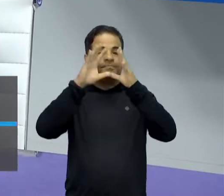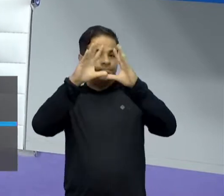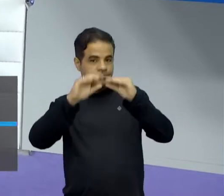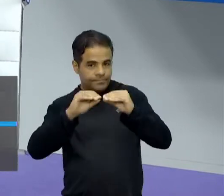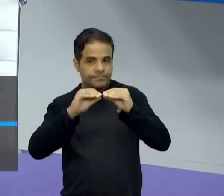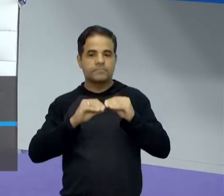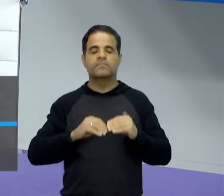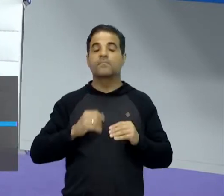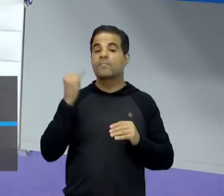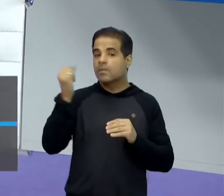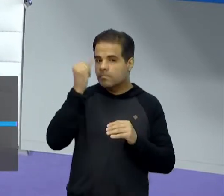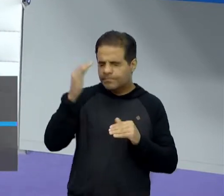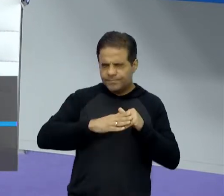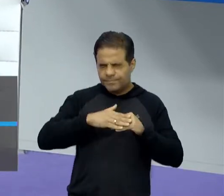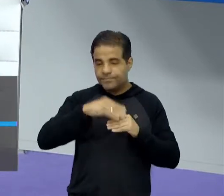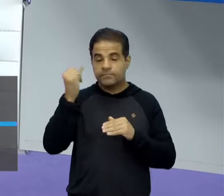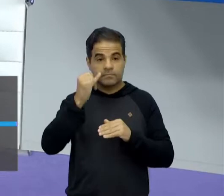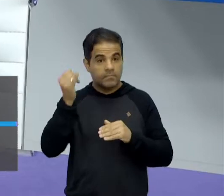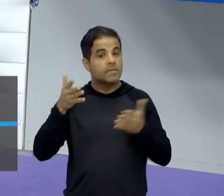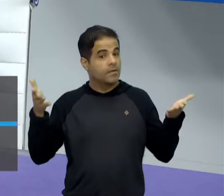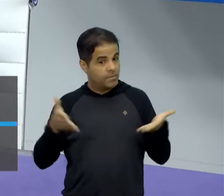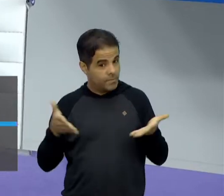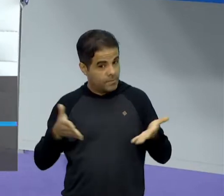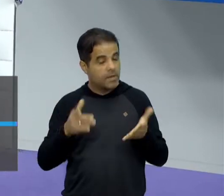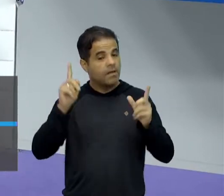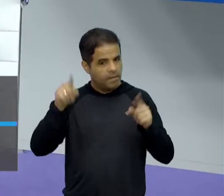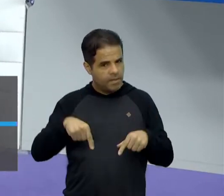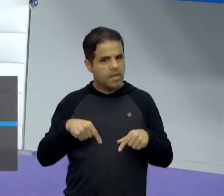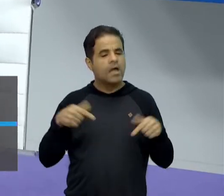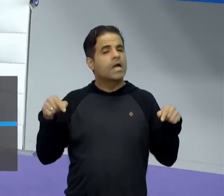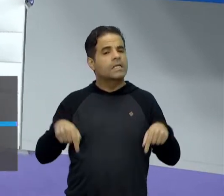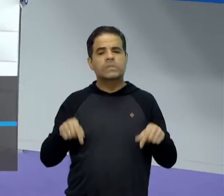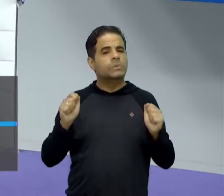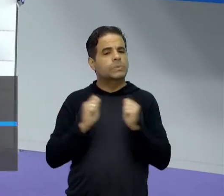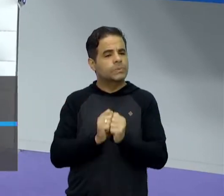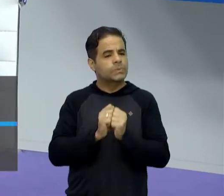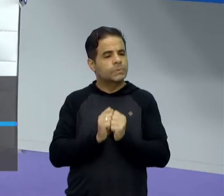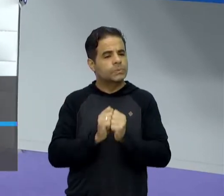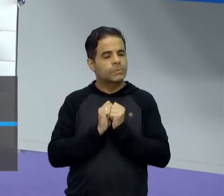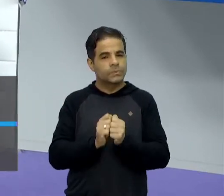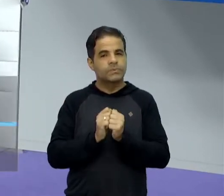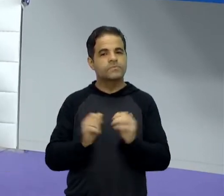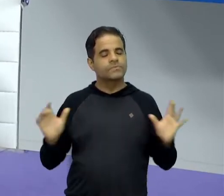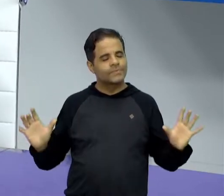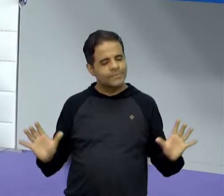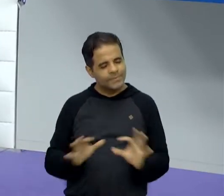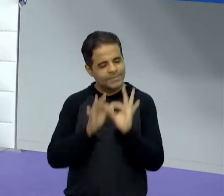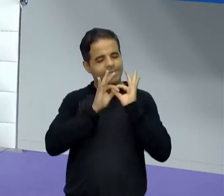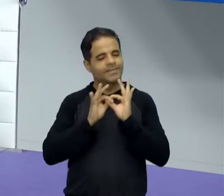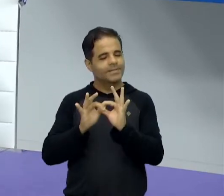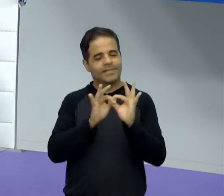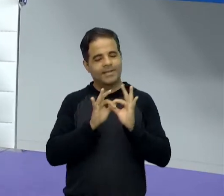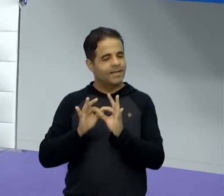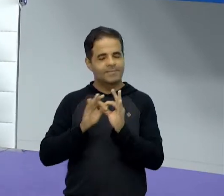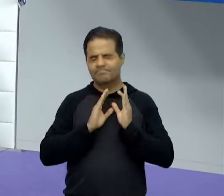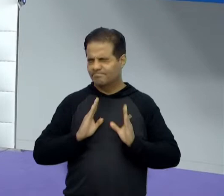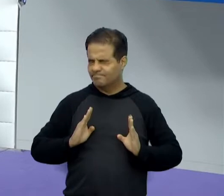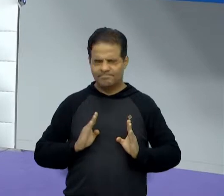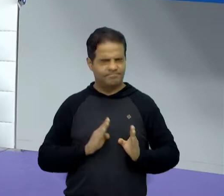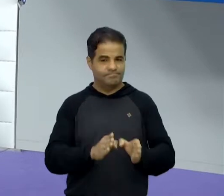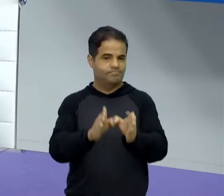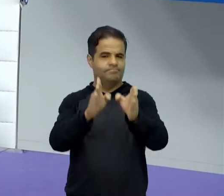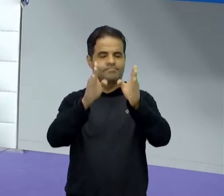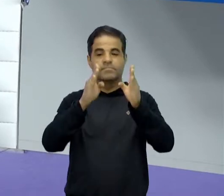pouco importa. O mais importante realmente é que nós estamos aqui juntinhos, conectados nessa